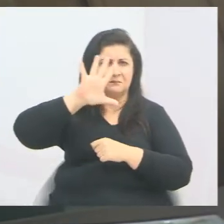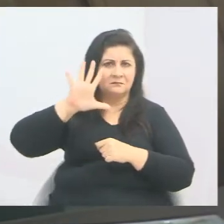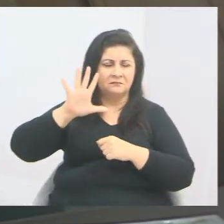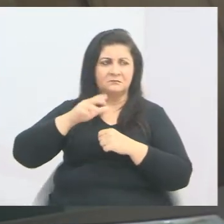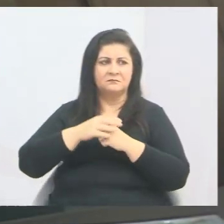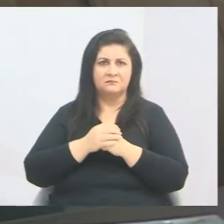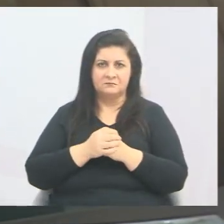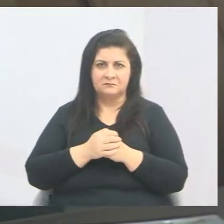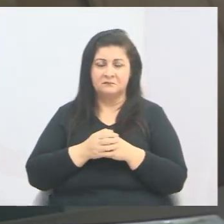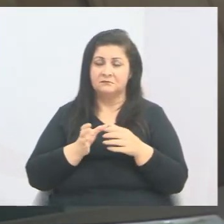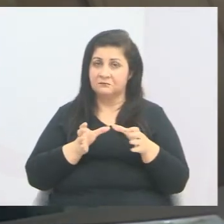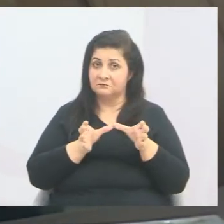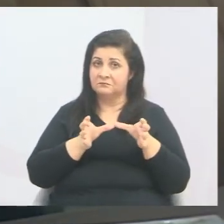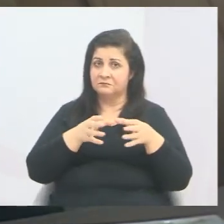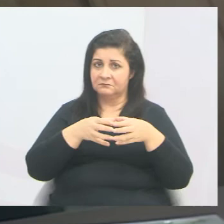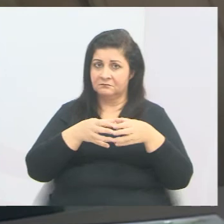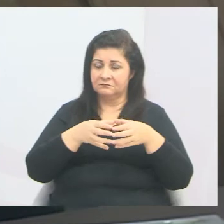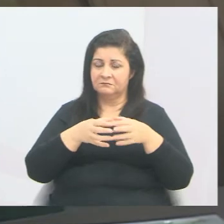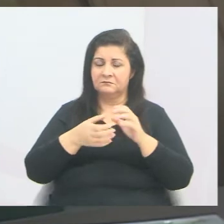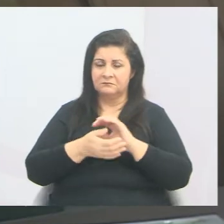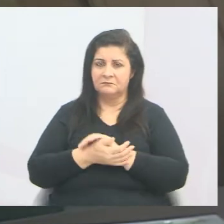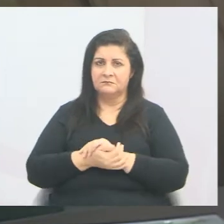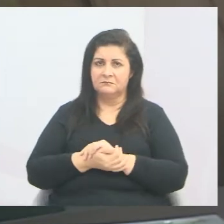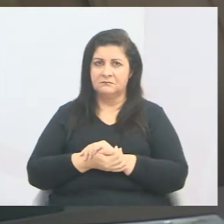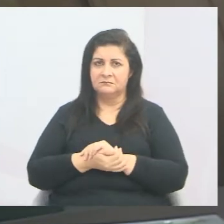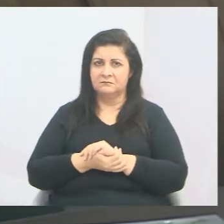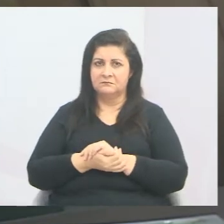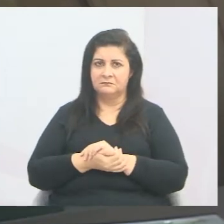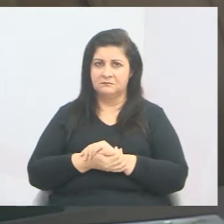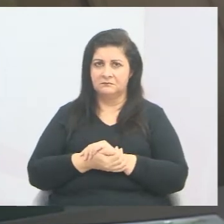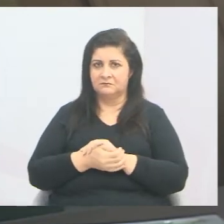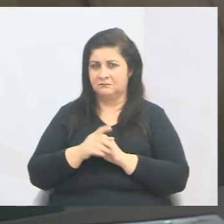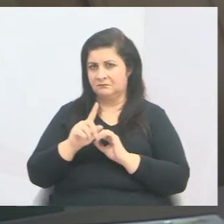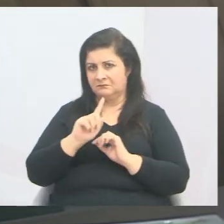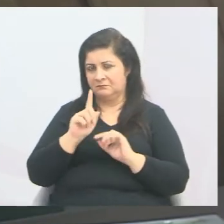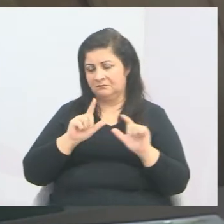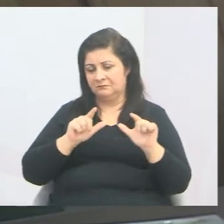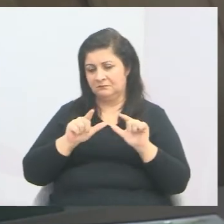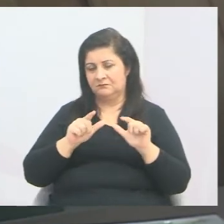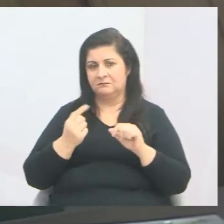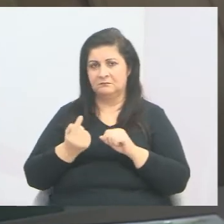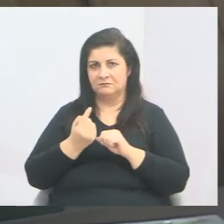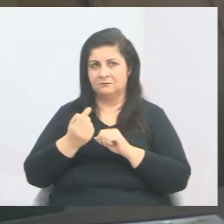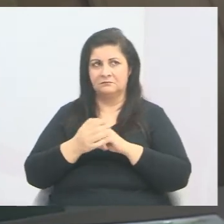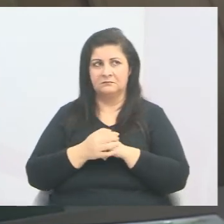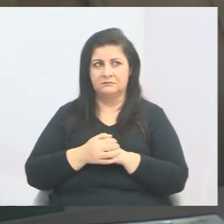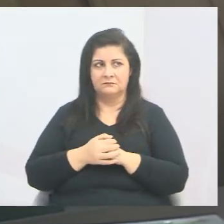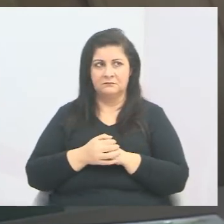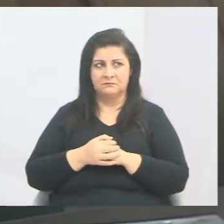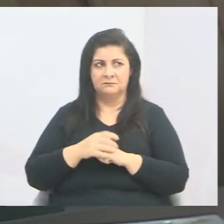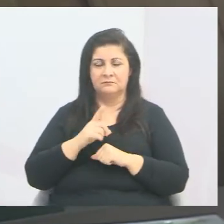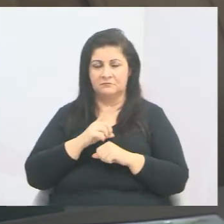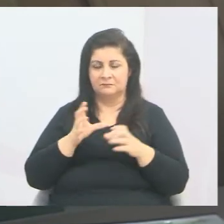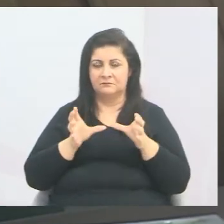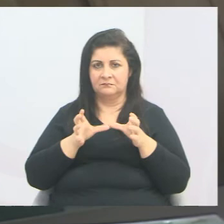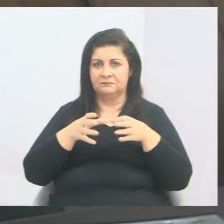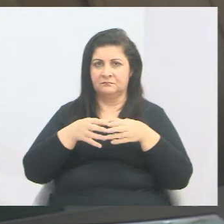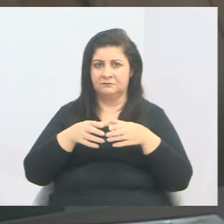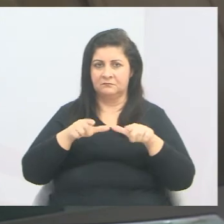pela sua equipe, né? Principalmente. Você não faz isso sozinho. Sim. Por trás disso tudo tem uma